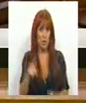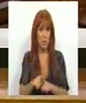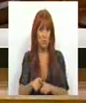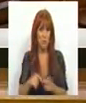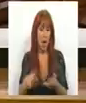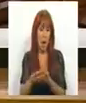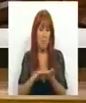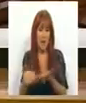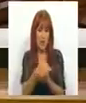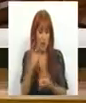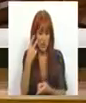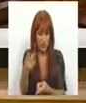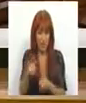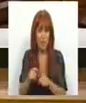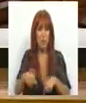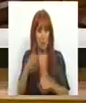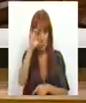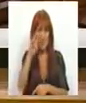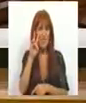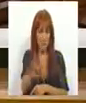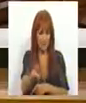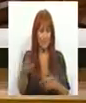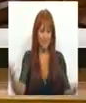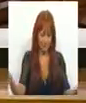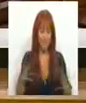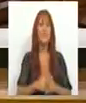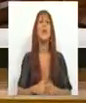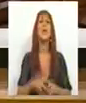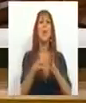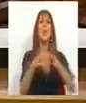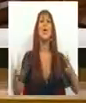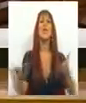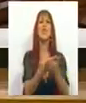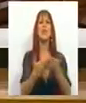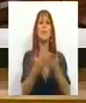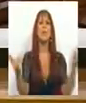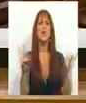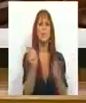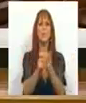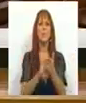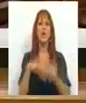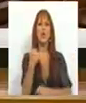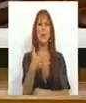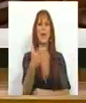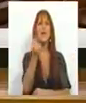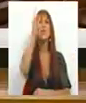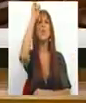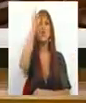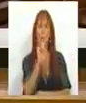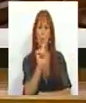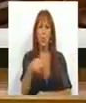às bases de dados do próprio Governo. O crescimento económico registado em 2015 foi